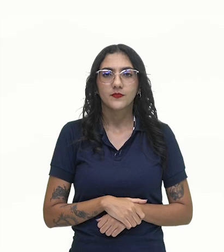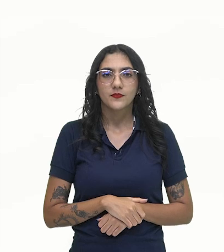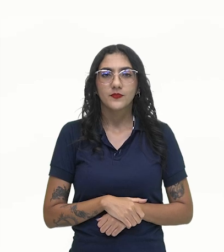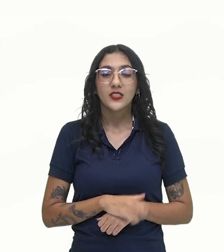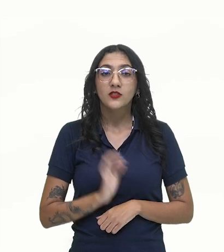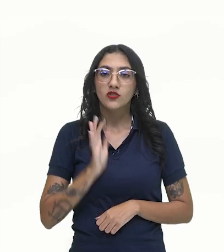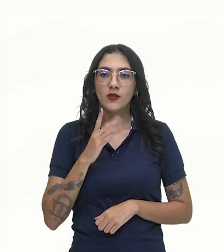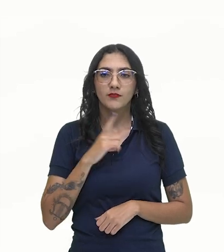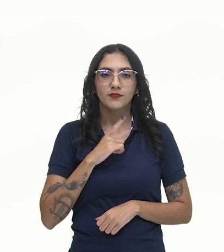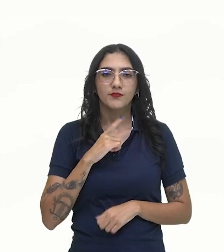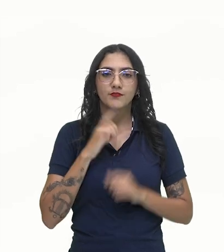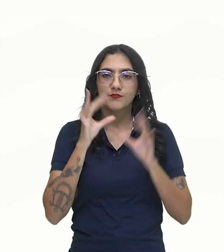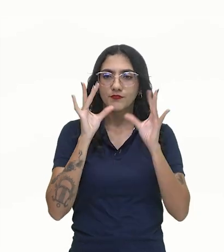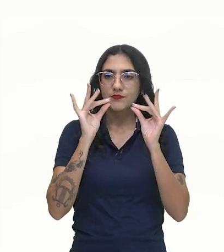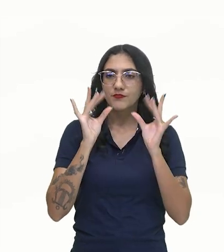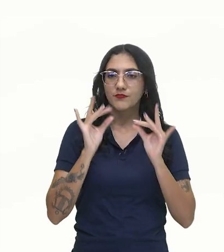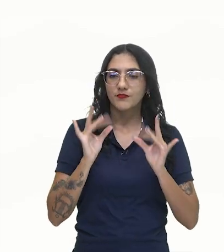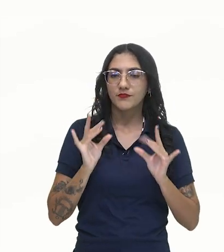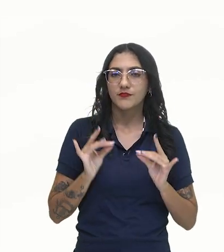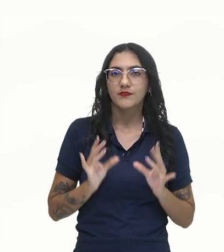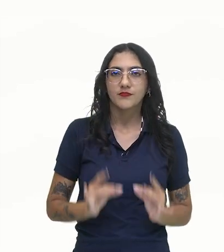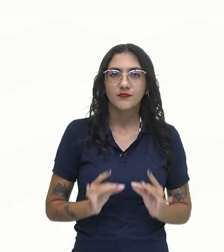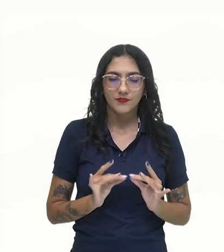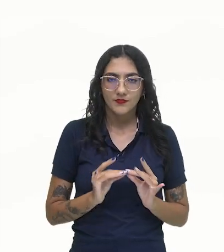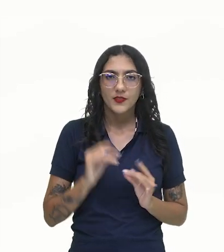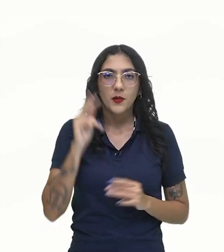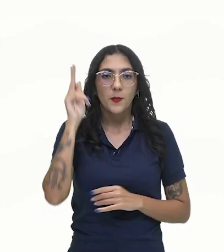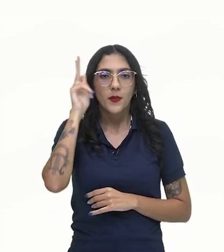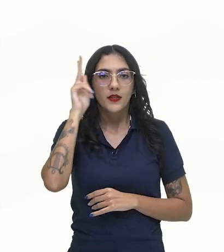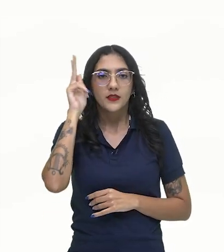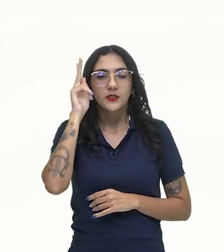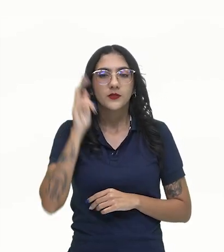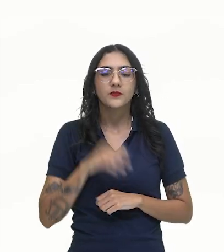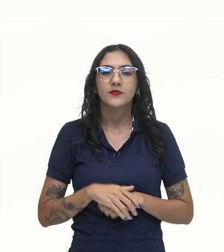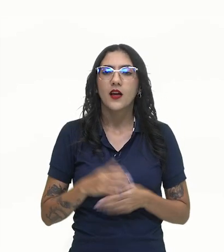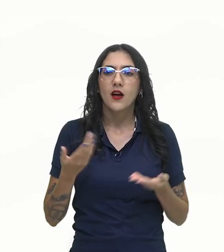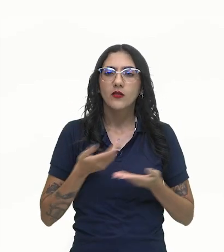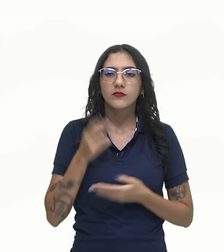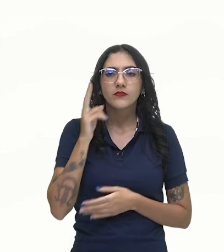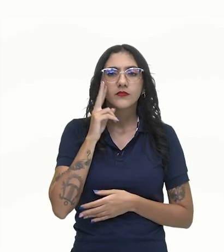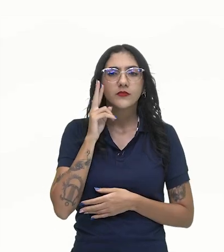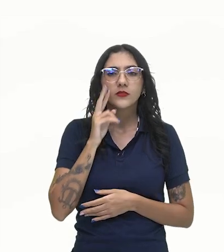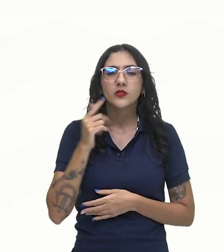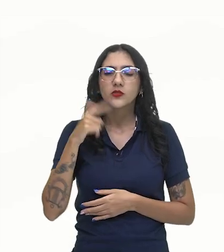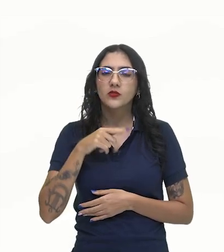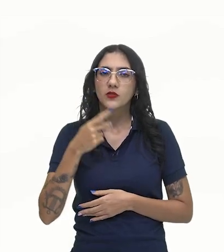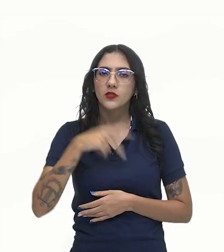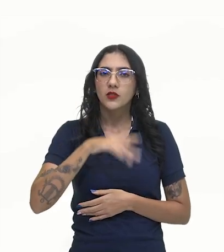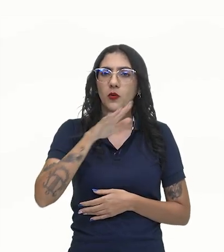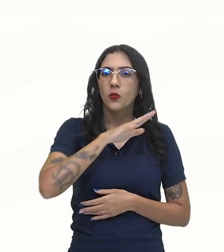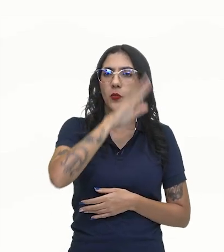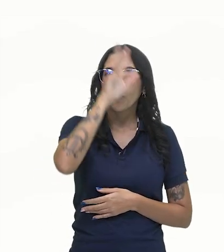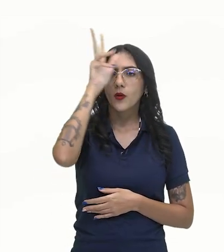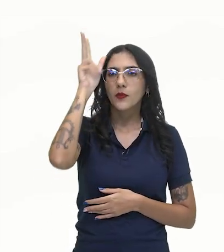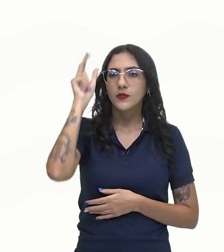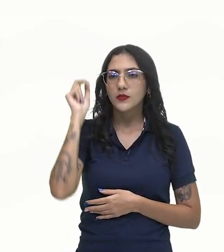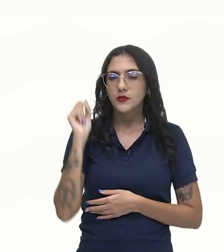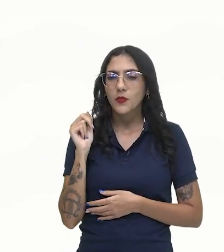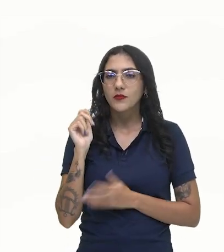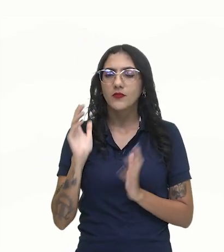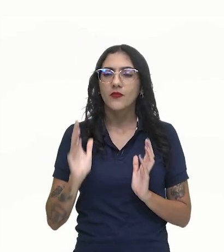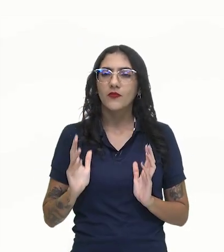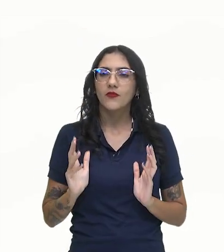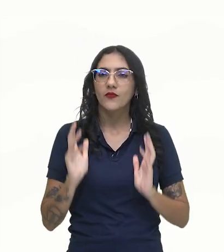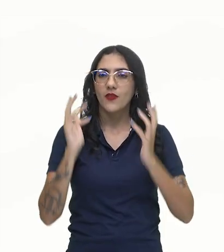falei aqui agora sobre I traveled to Parintins, me remete aí ao Amazonas, ao